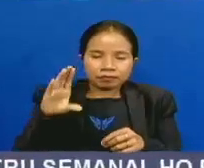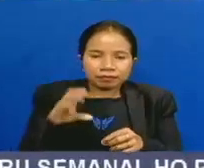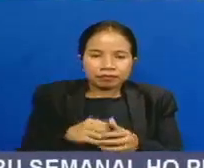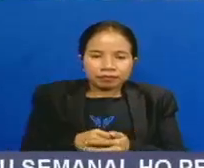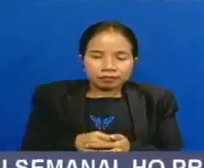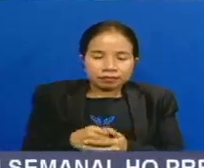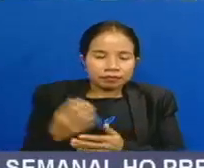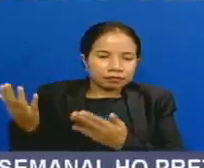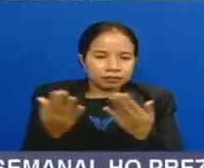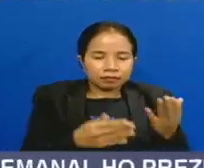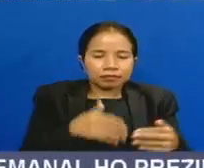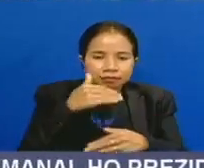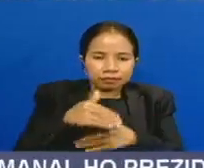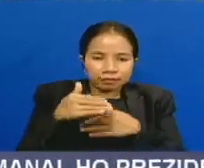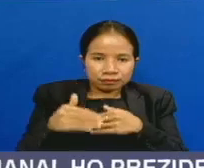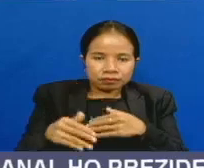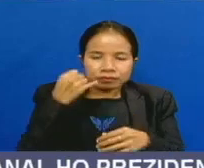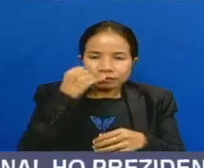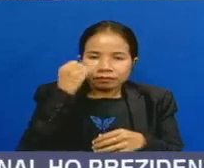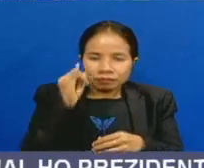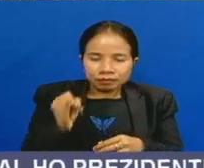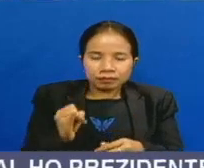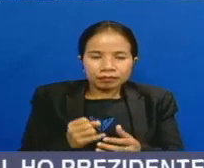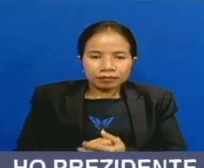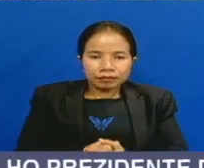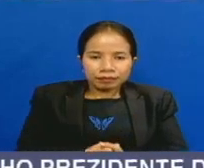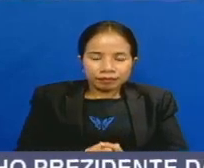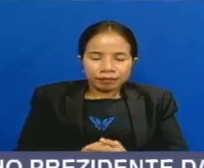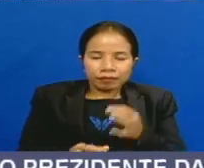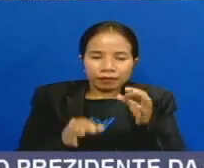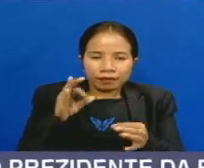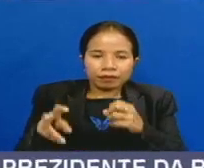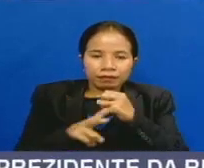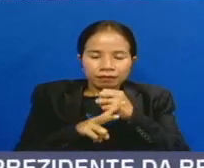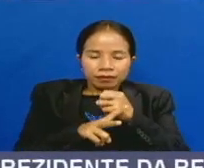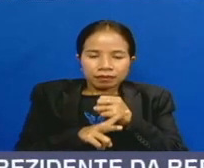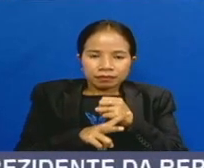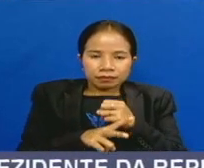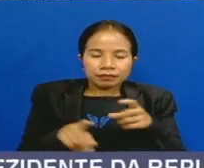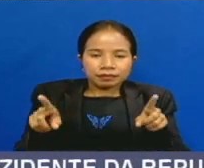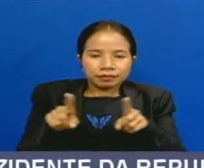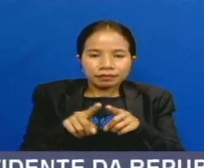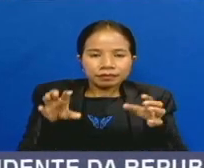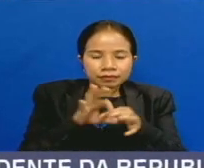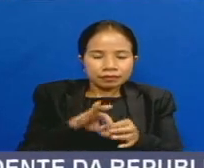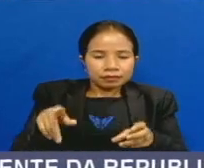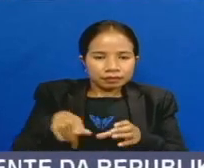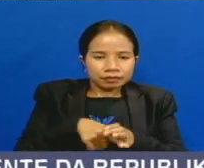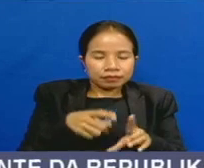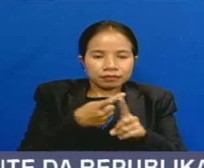Criminal, submete onaba processo de investigação. Enquanto vítima rássica, nudar membro ativo